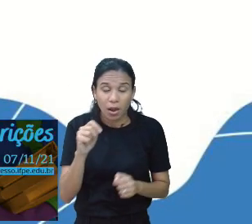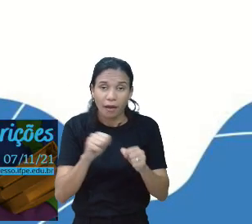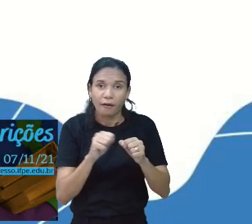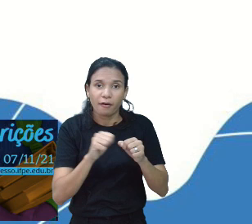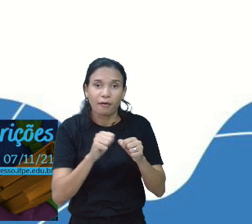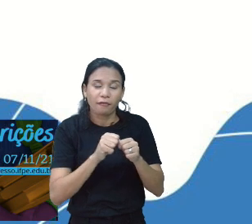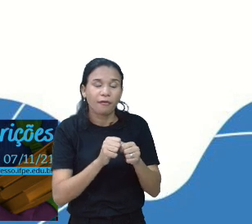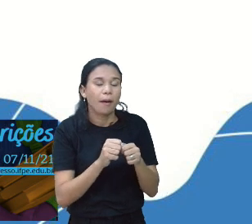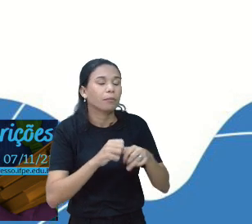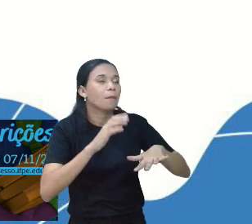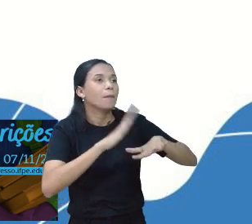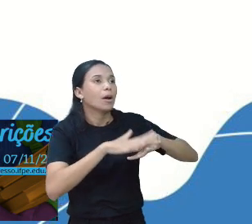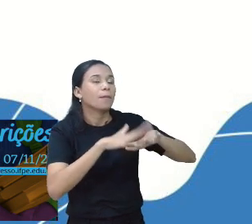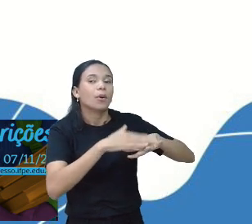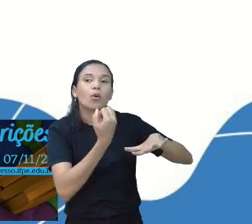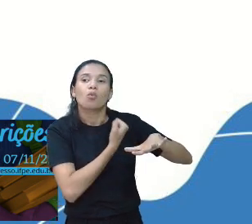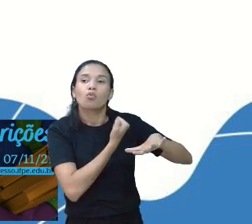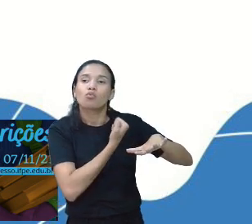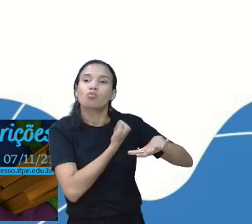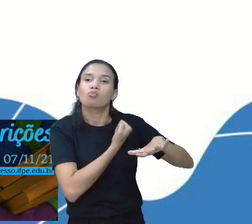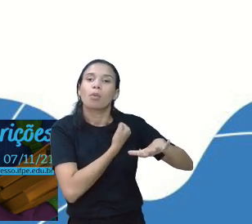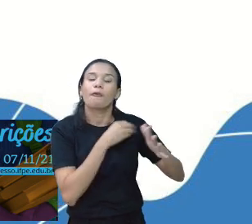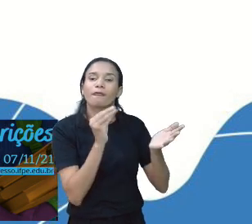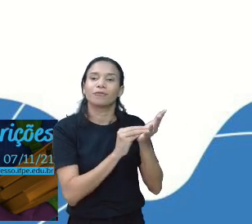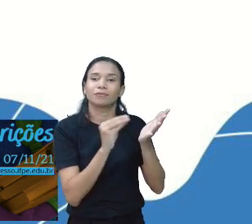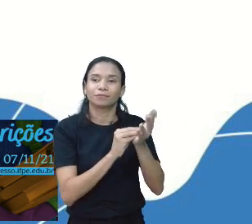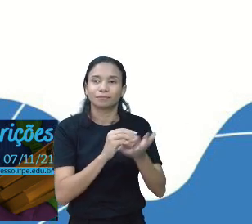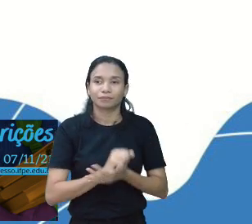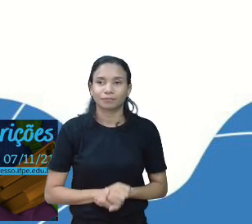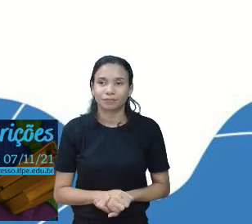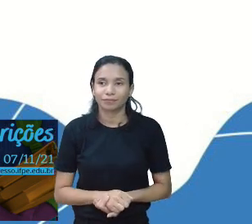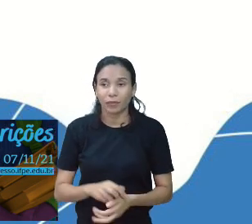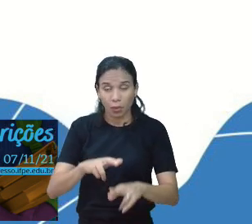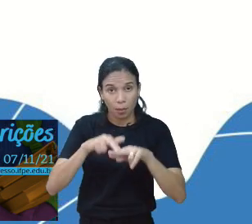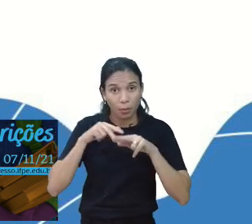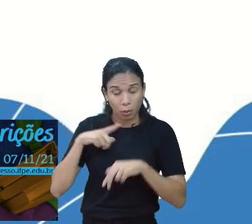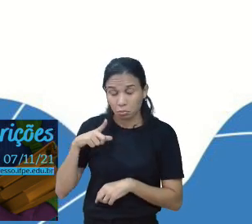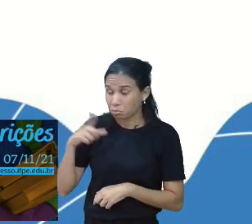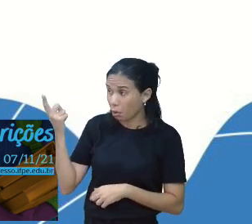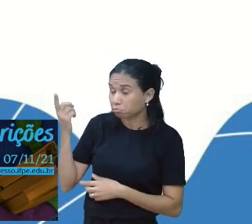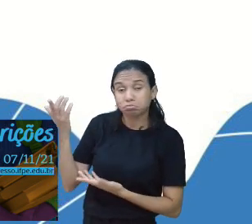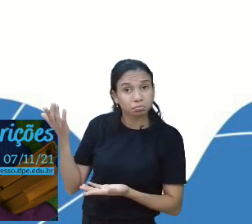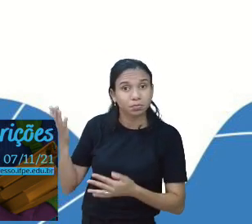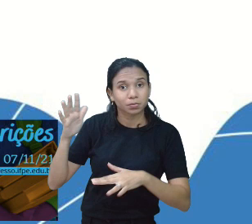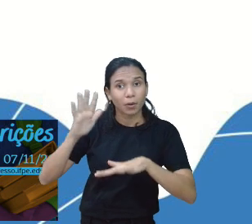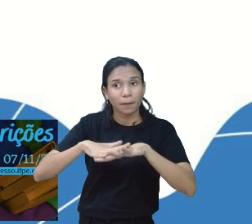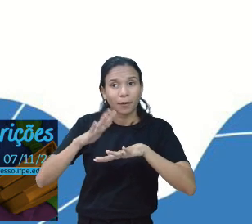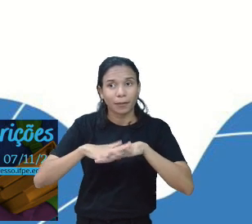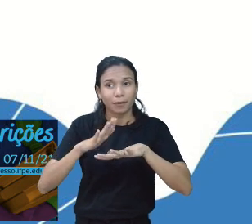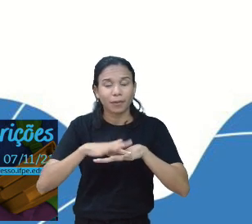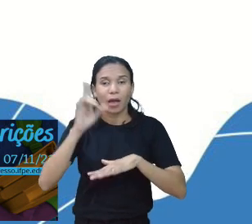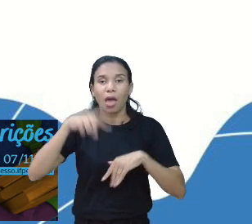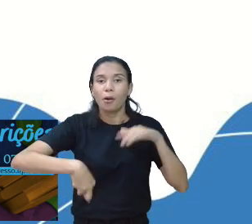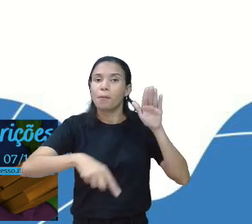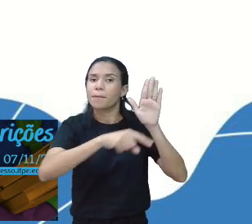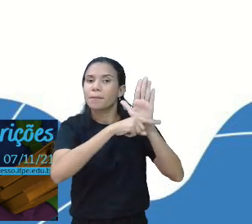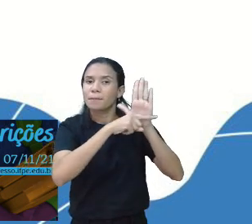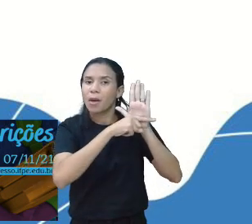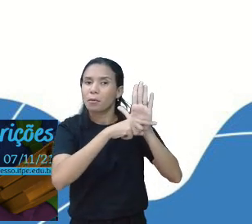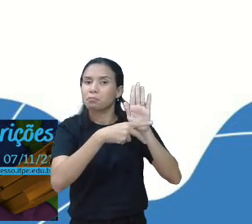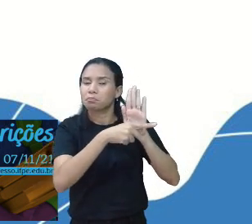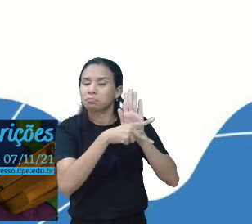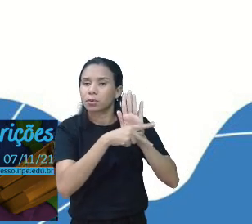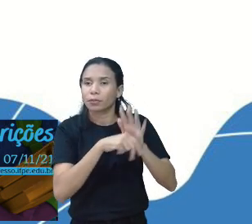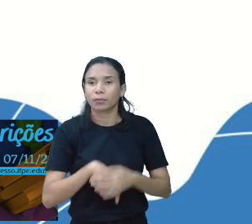a conta com os números que faltavam. Então tá aí a conta é de uma subtração